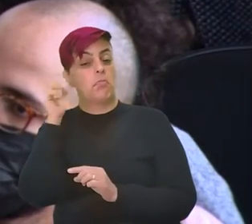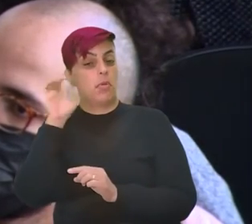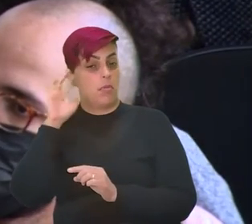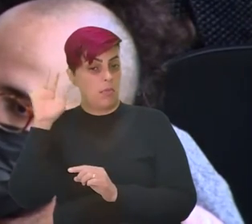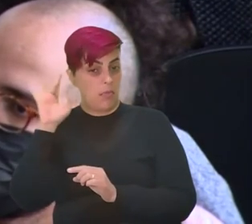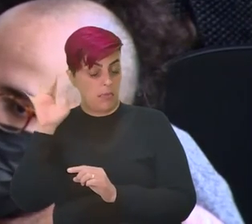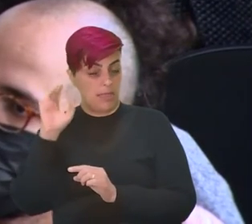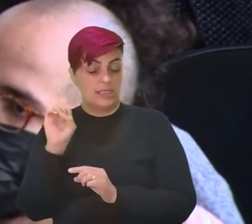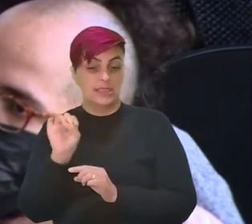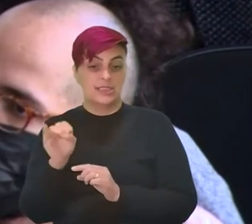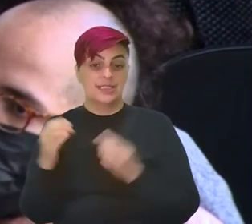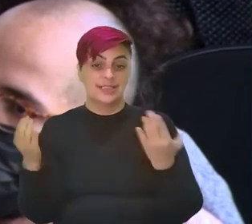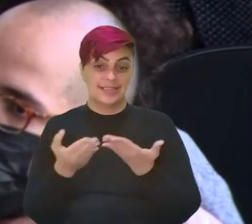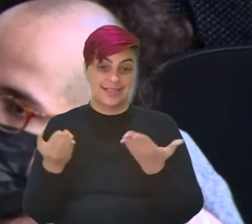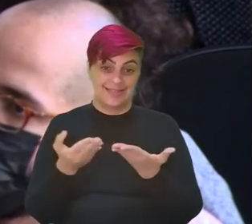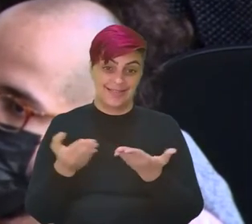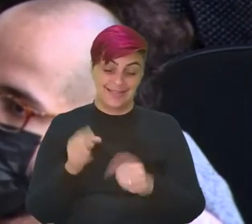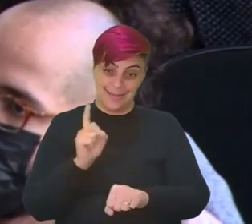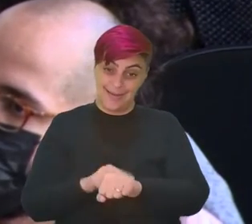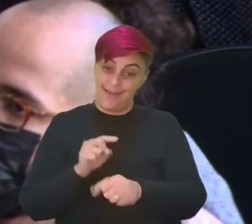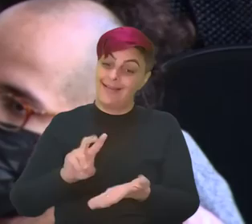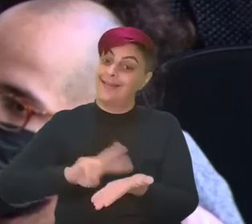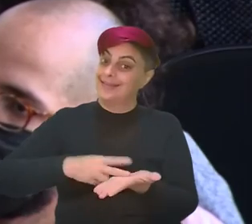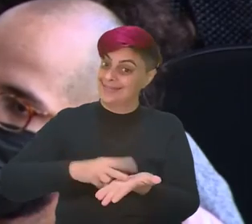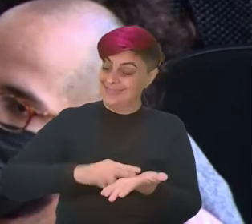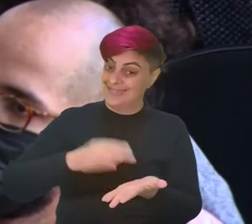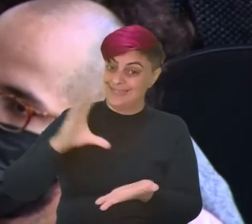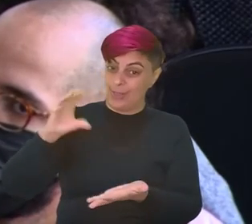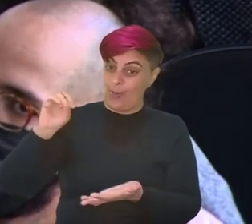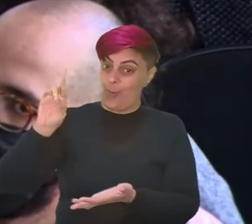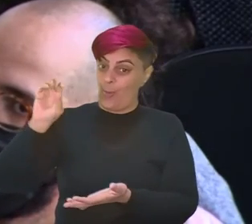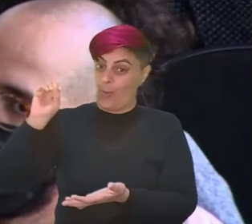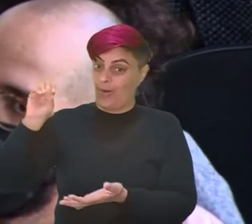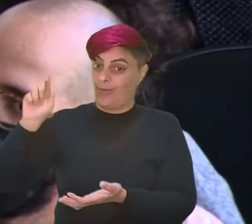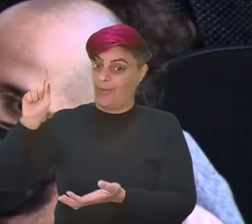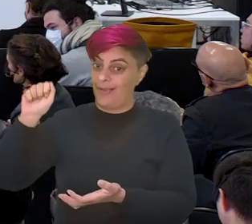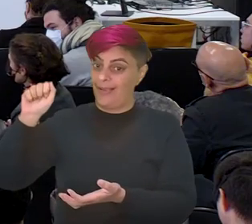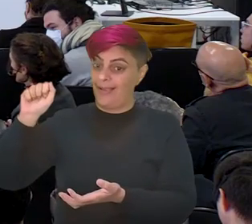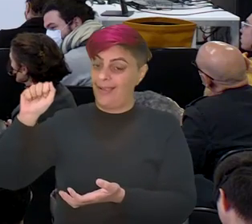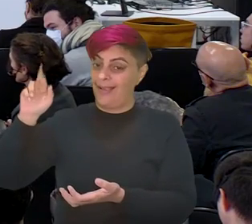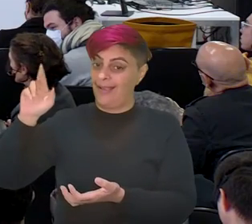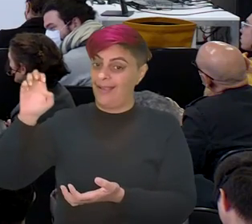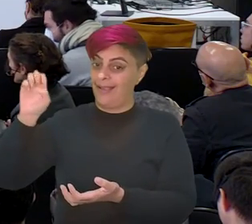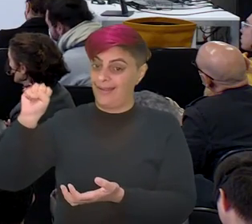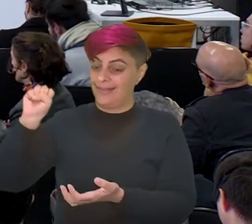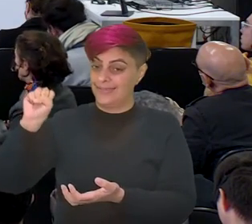sobre se estamos no momento de traduzir o Coral Gardens e também ler o Coral Gardens no Brasil.